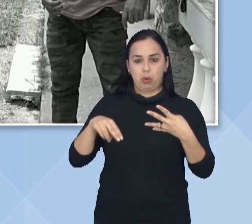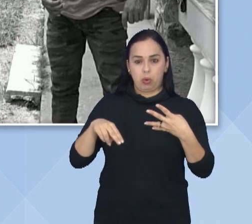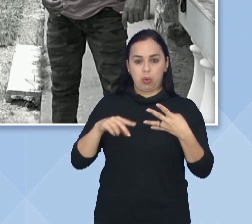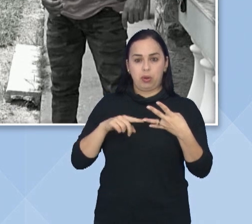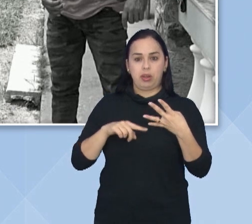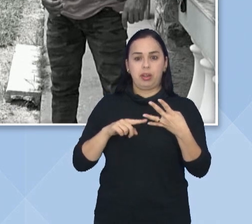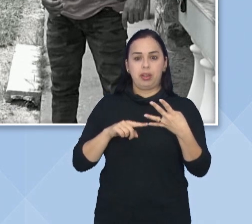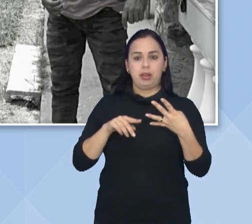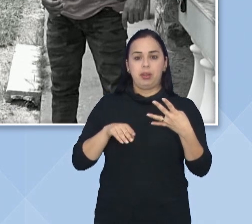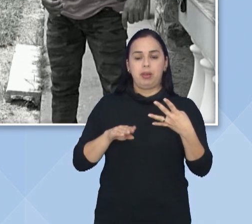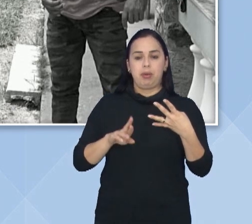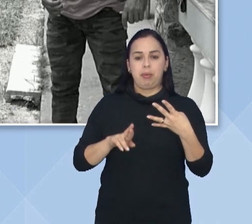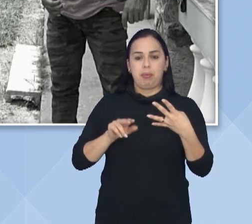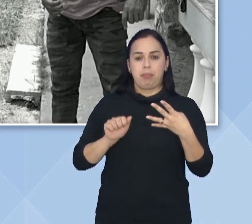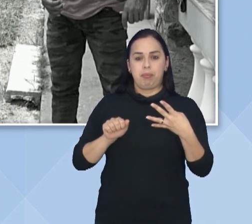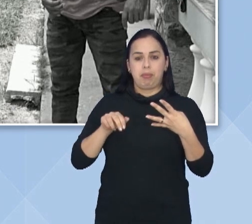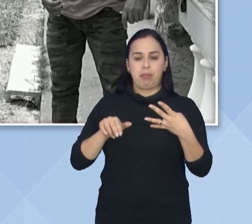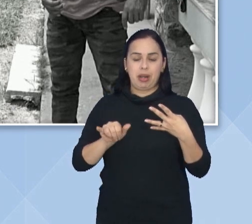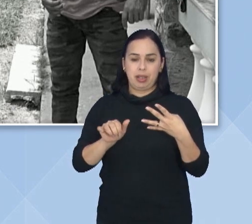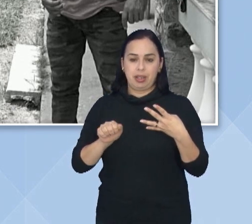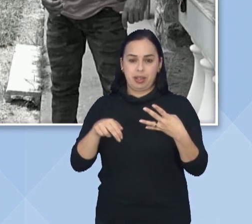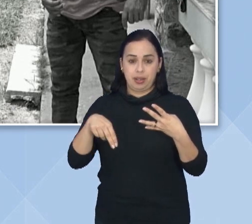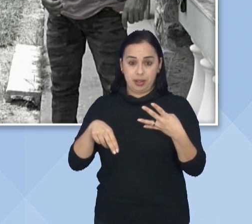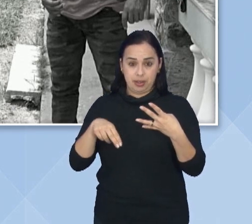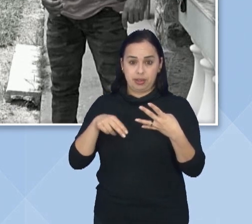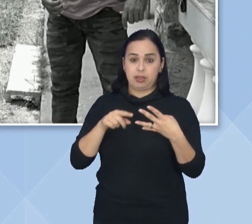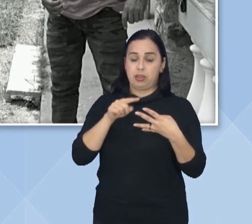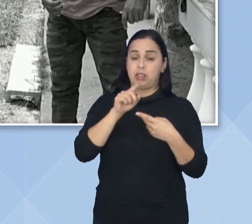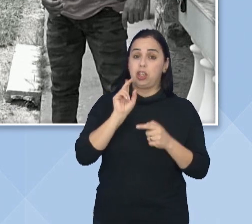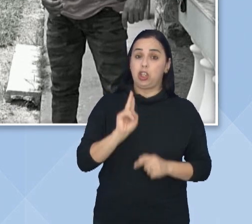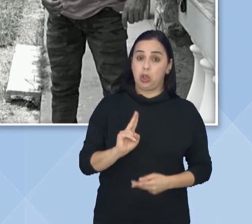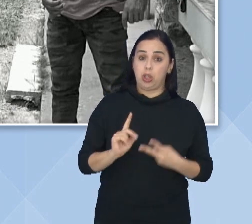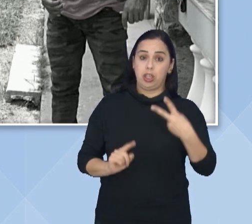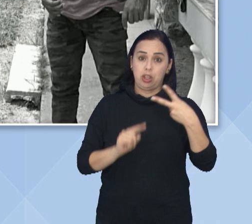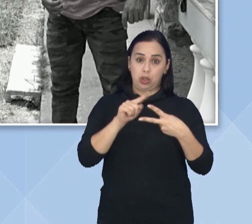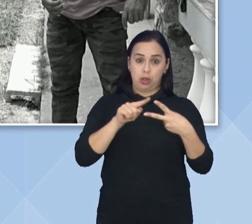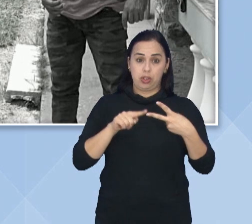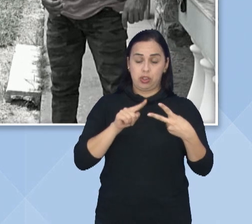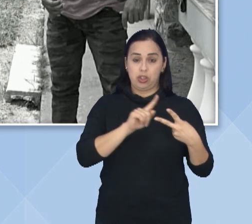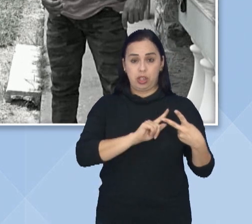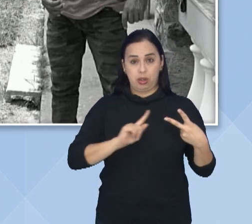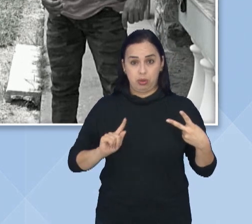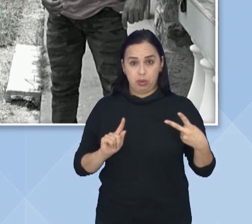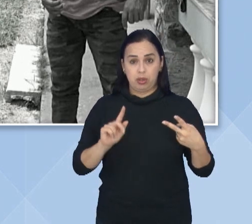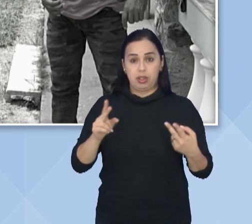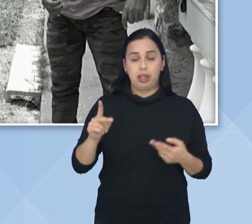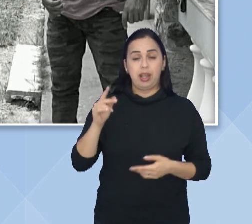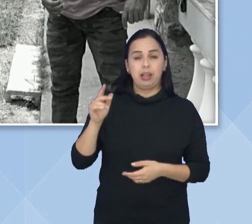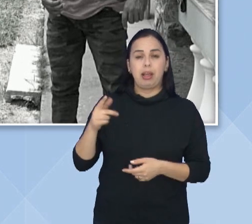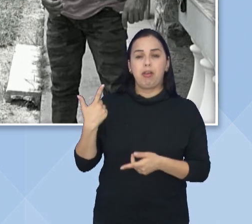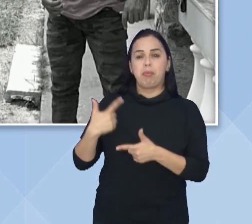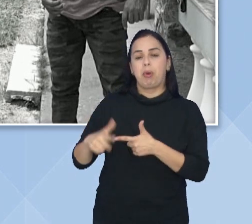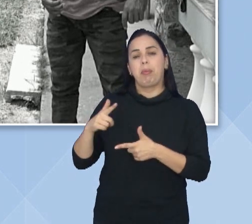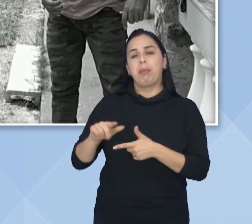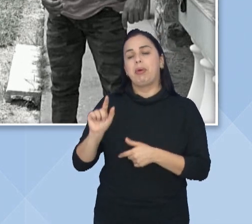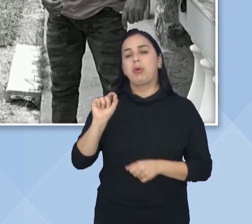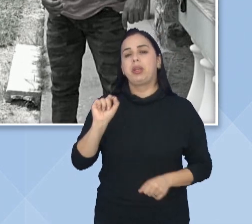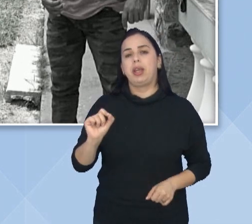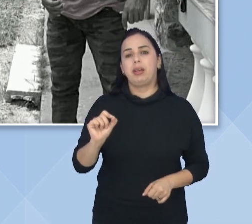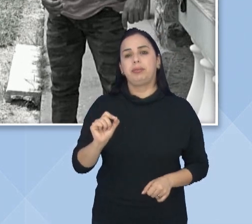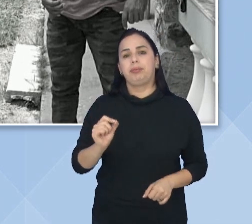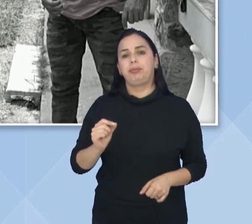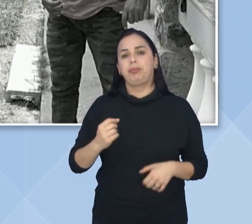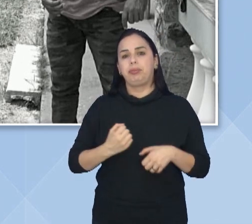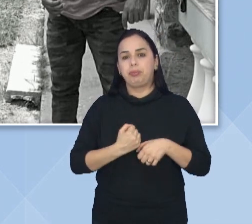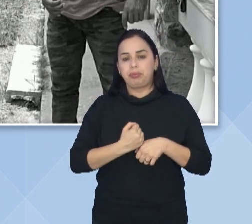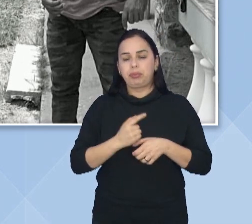genros, que é o Marrom e o Fernando. Lorival, ele teve um problema de circulação, né, que causou